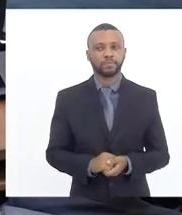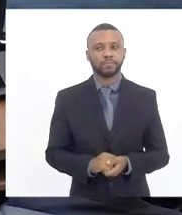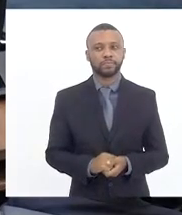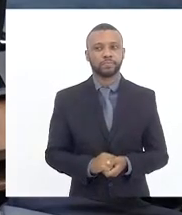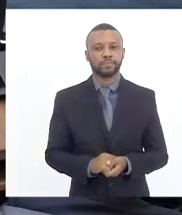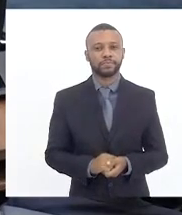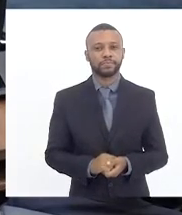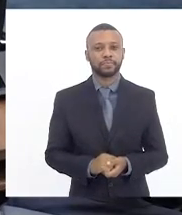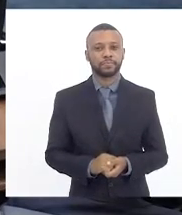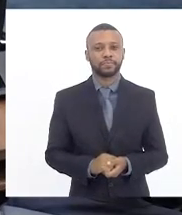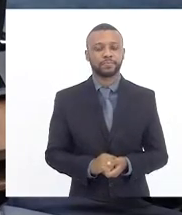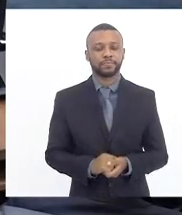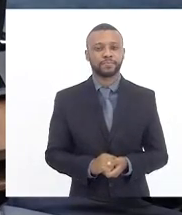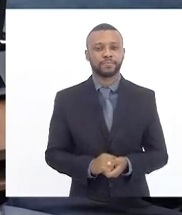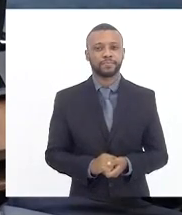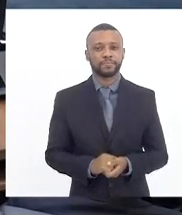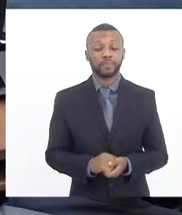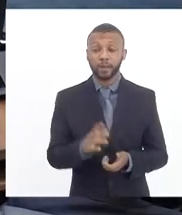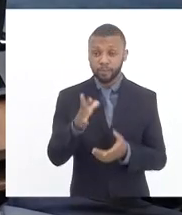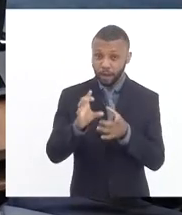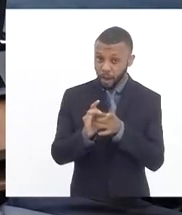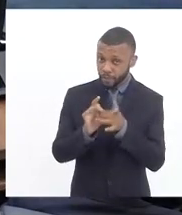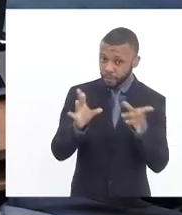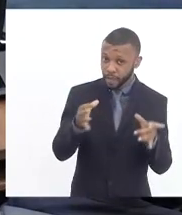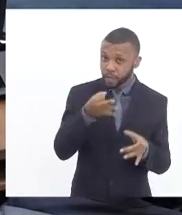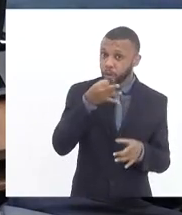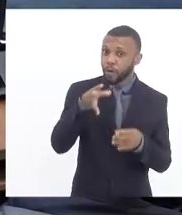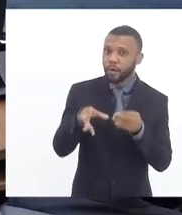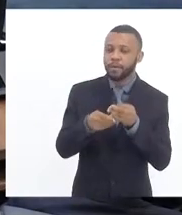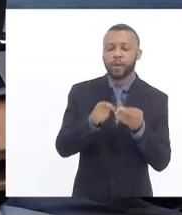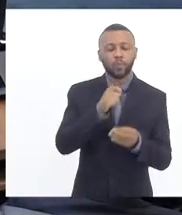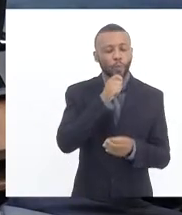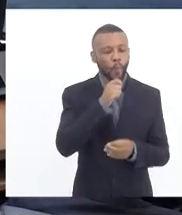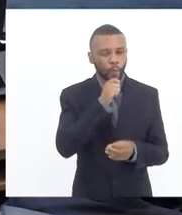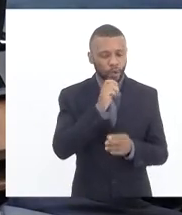mas é que a gente tava usando a parte fique à vontade eu tô sujeitos